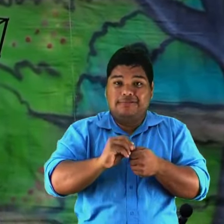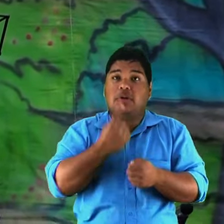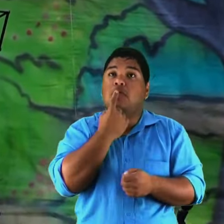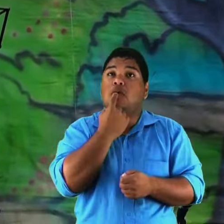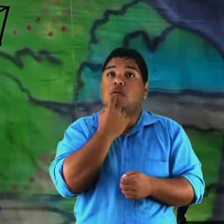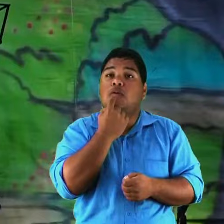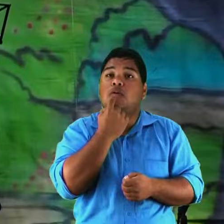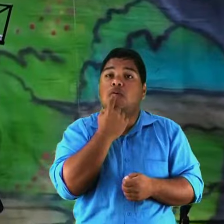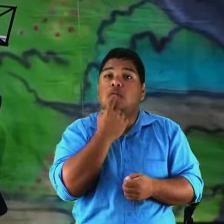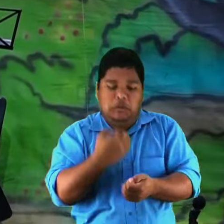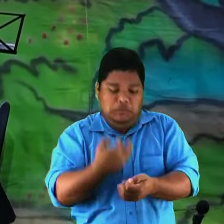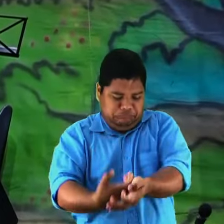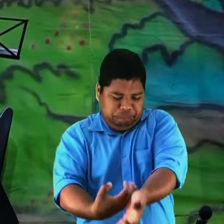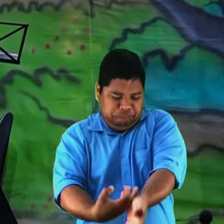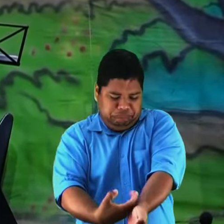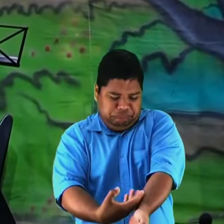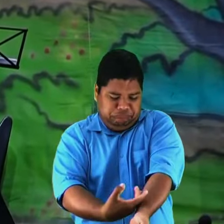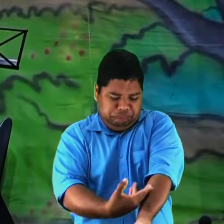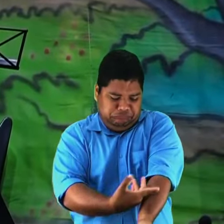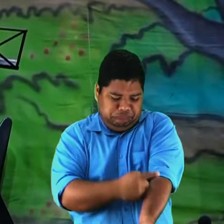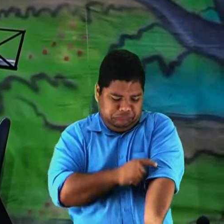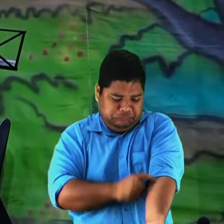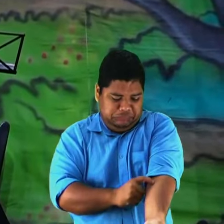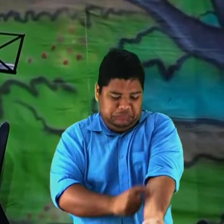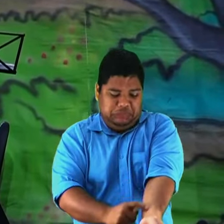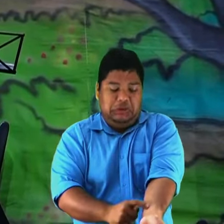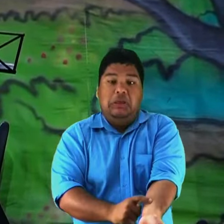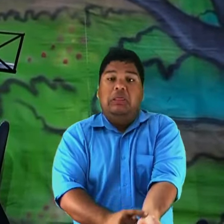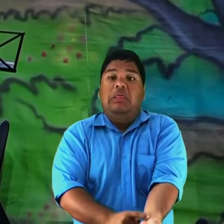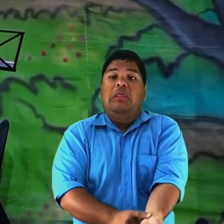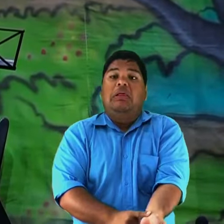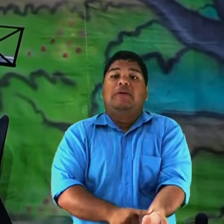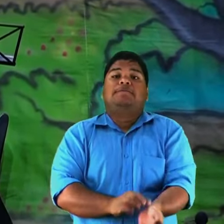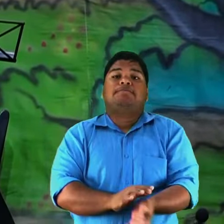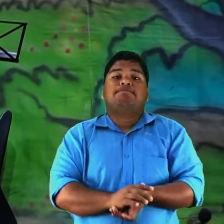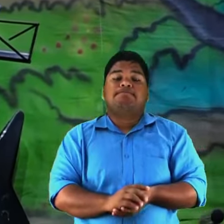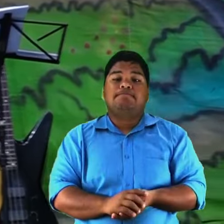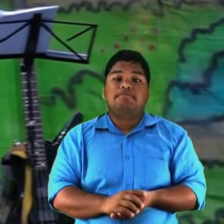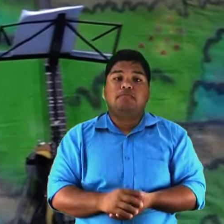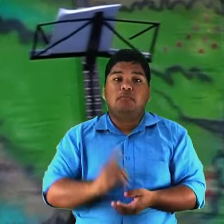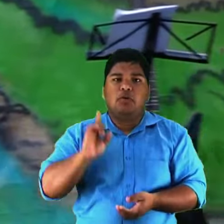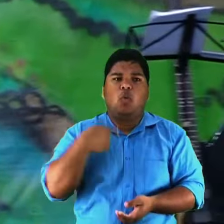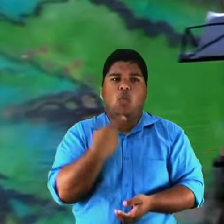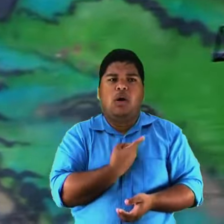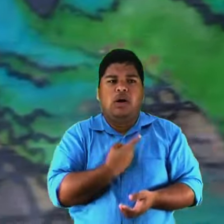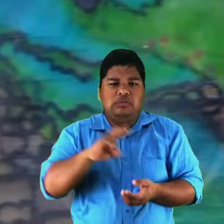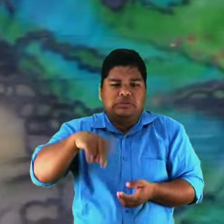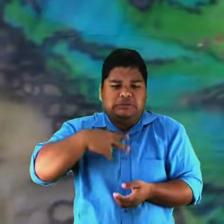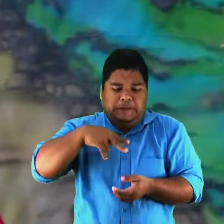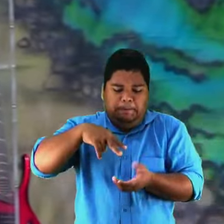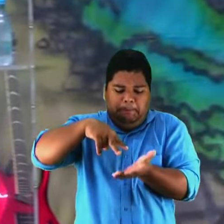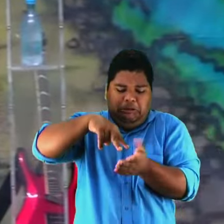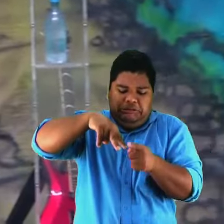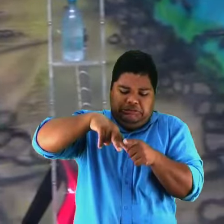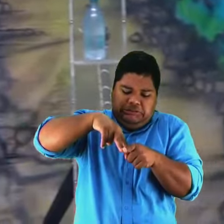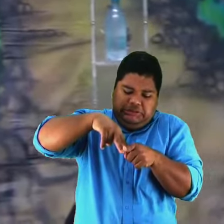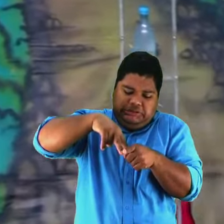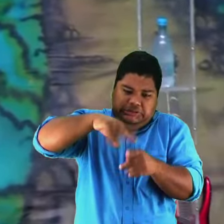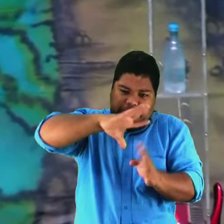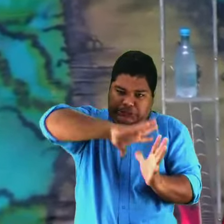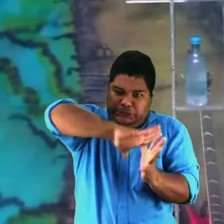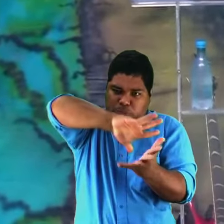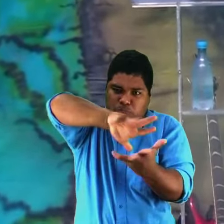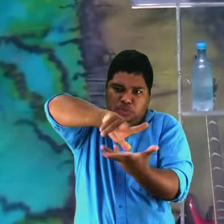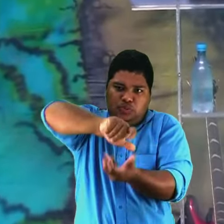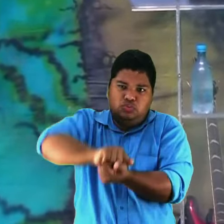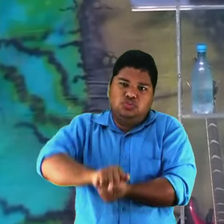veias, enquanto estamos com nossos pés aqui, nessa terra, em prol do